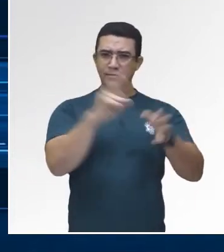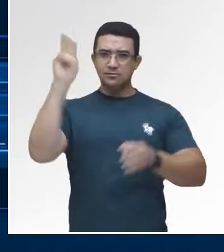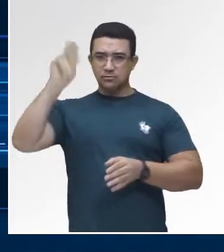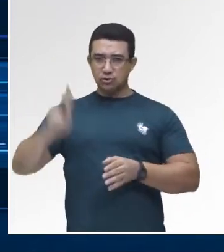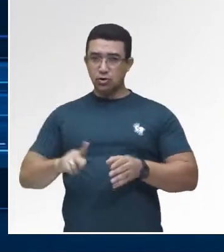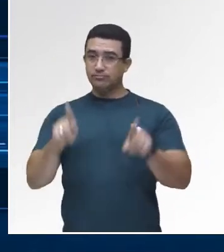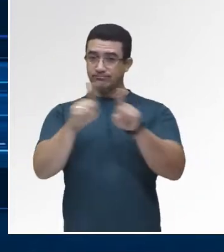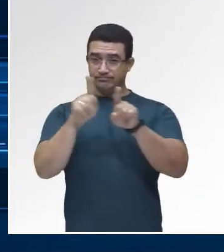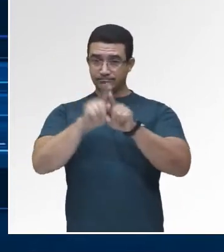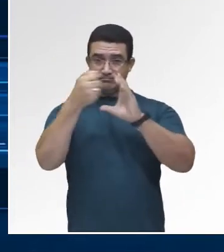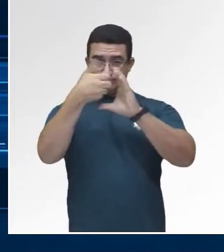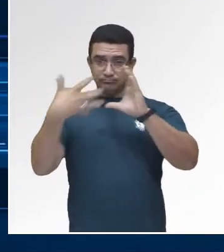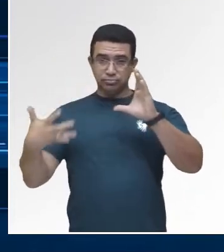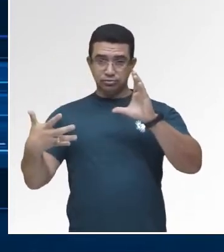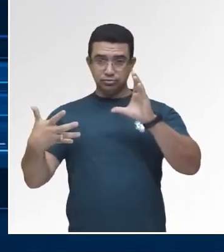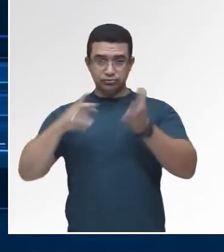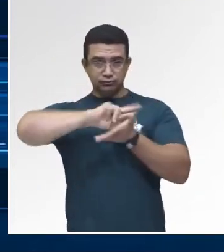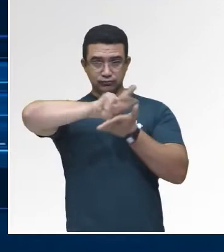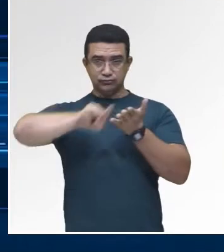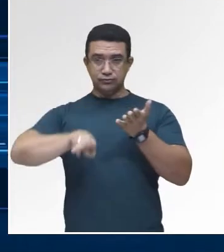e características.